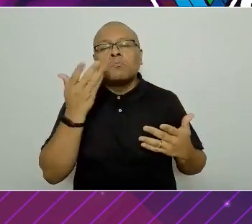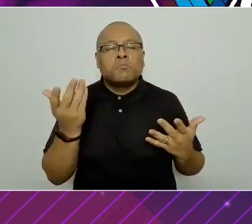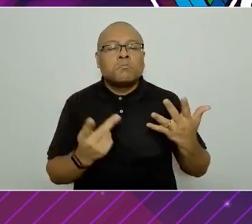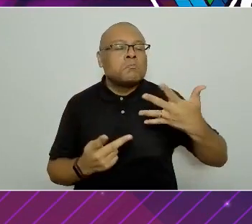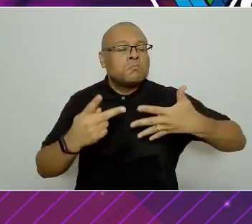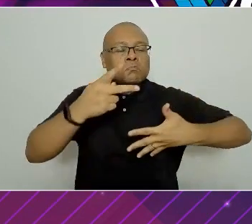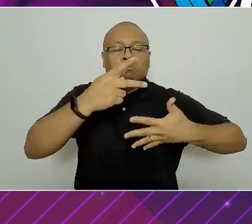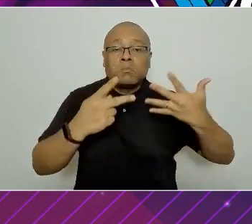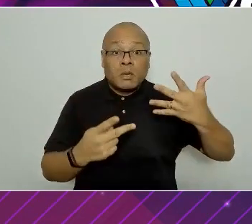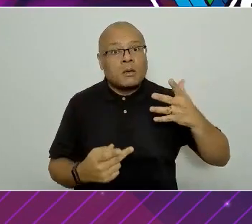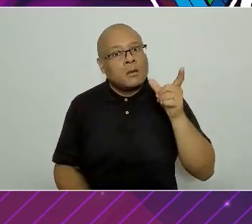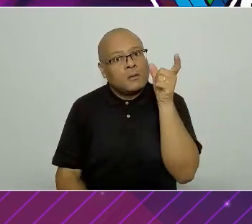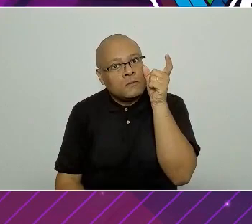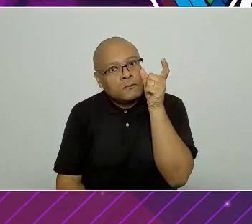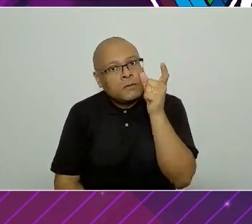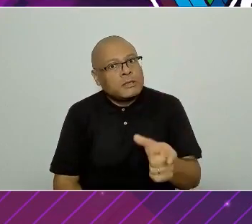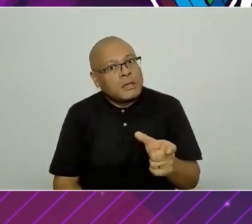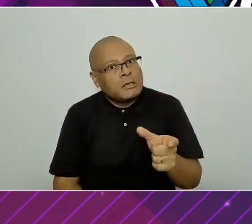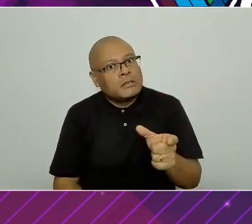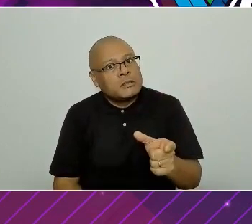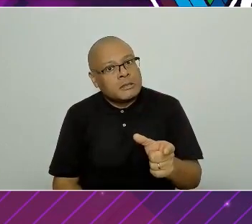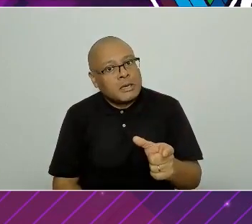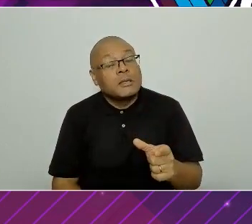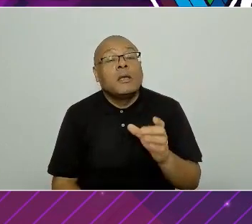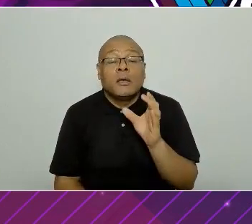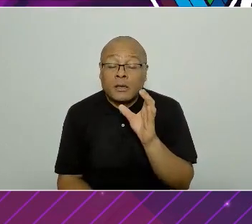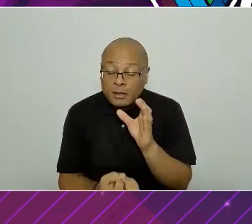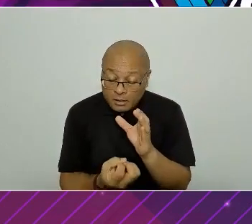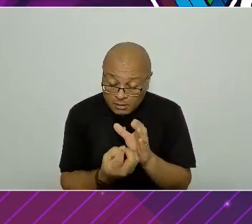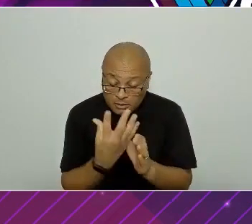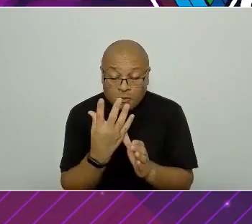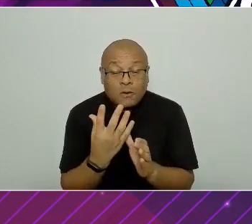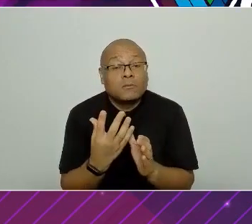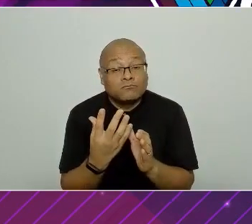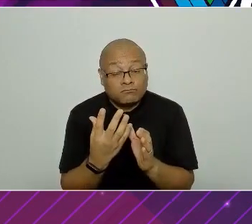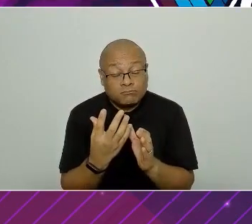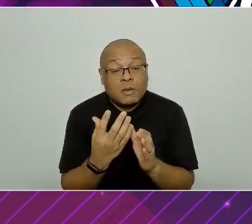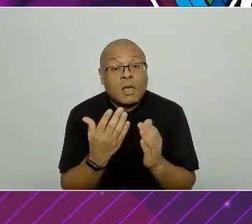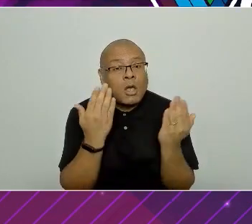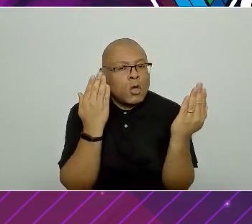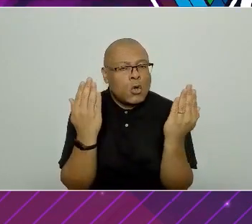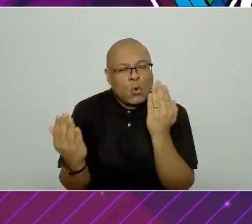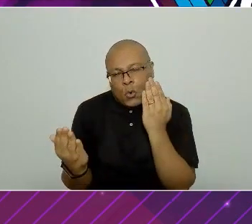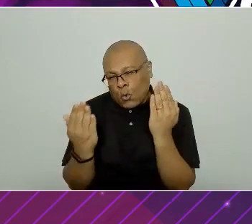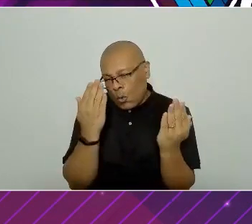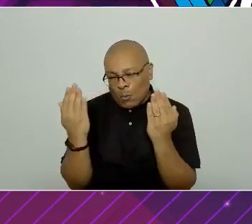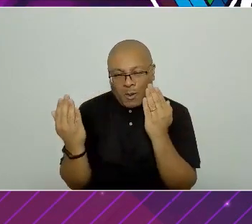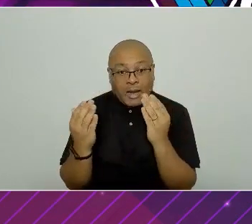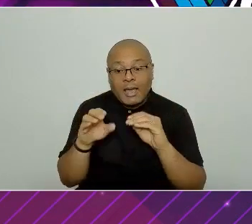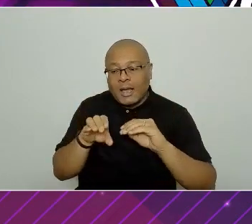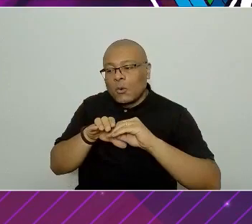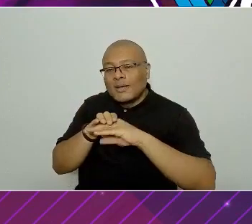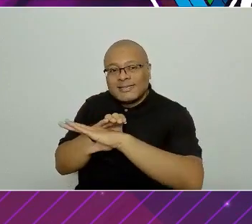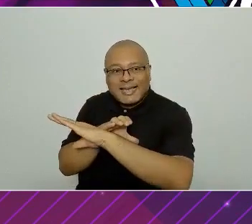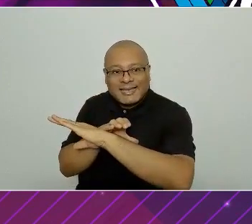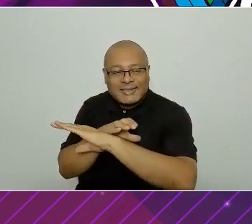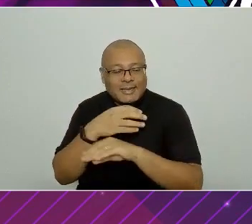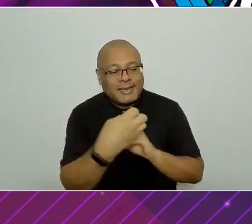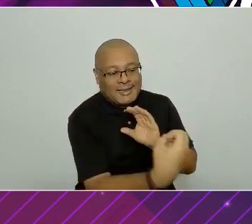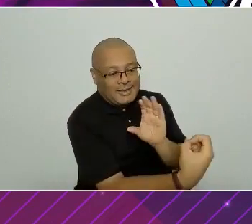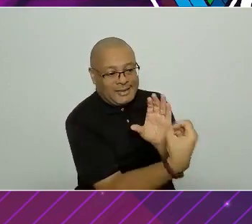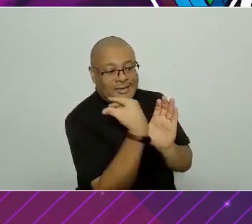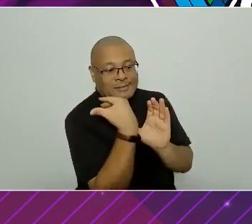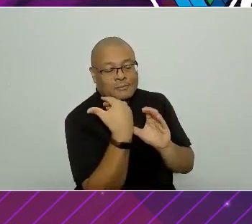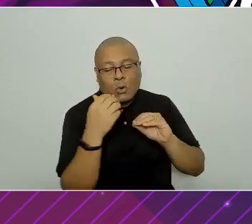esse desenvolvimento que eles conseguiram criar essas camadas de atenção, né? E comparar, inclusive, com a saída, para ver se tem sinergia entre o que a pessoa